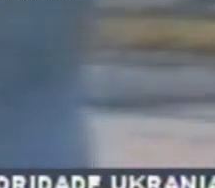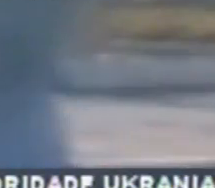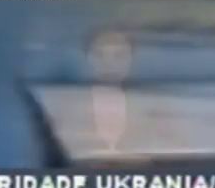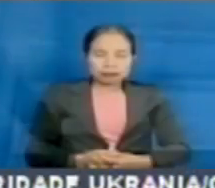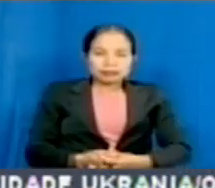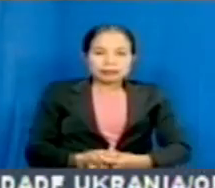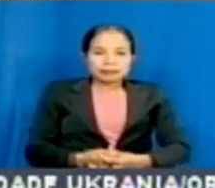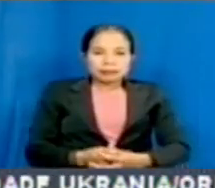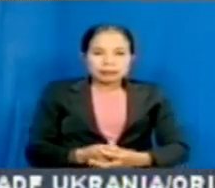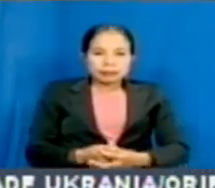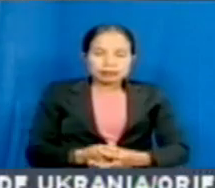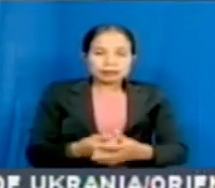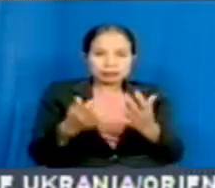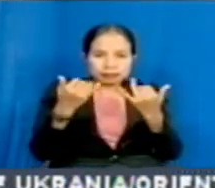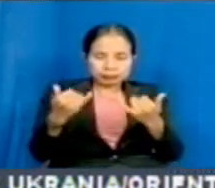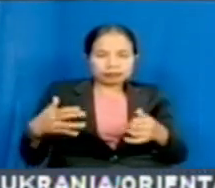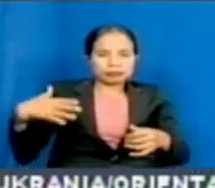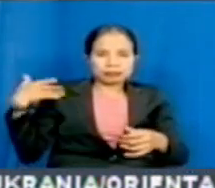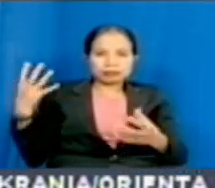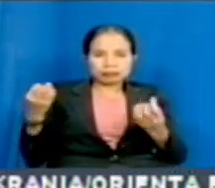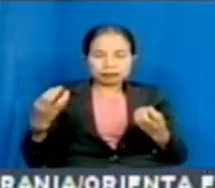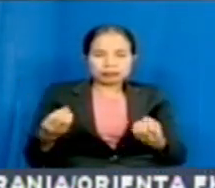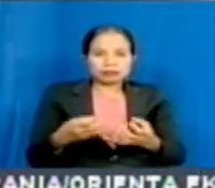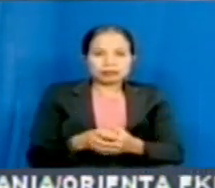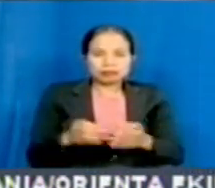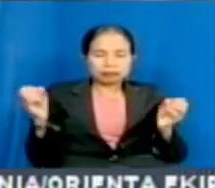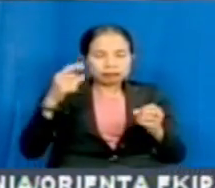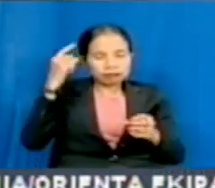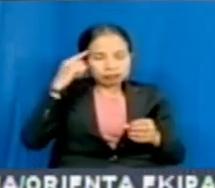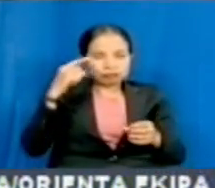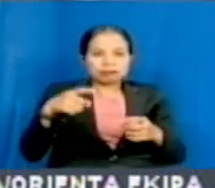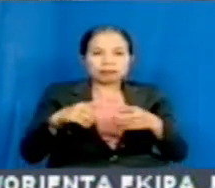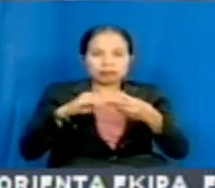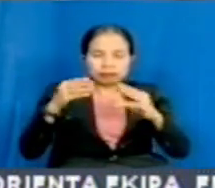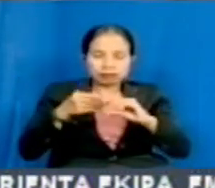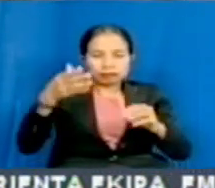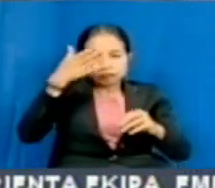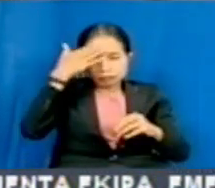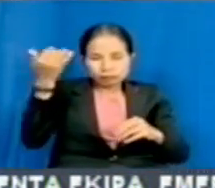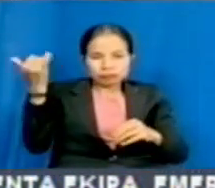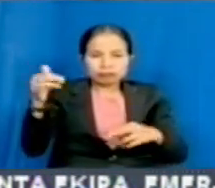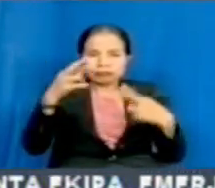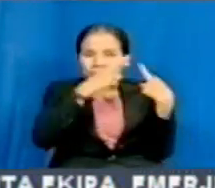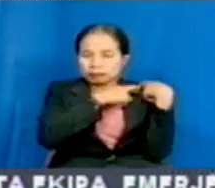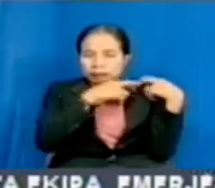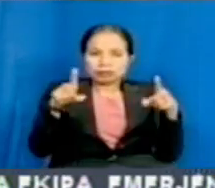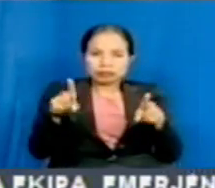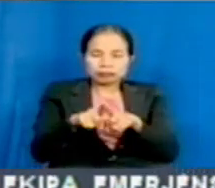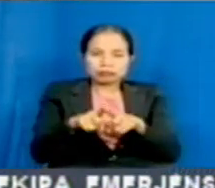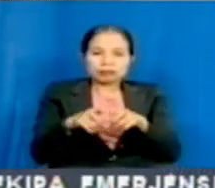No contexto atual, jovem Barak sai ignorante da história, no halua sirene papel, no